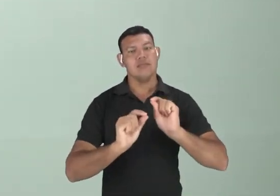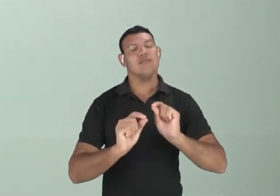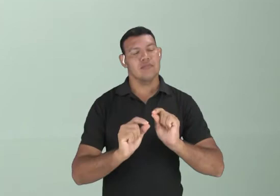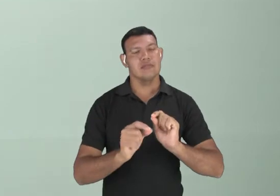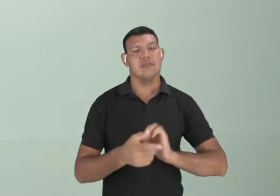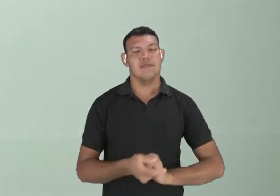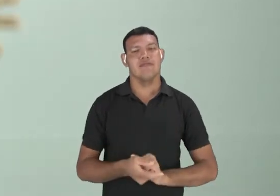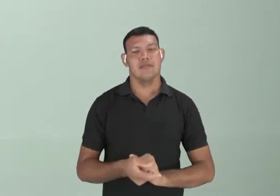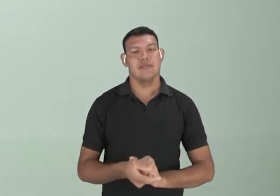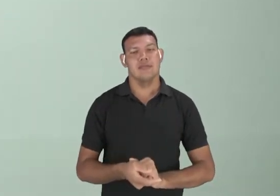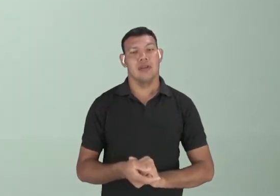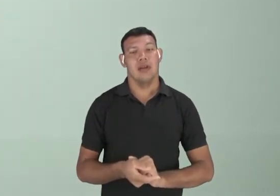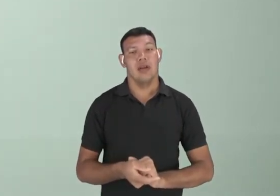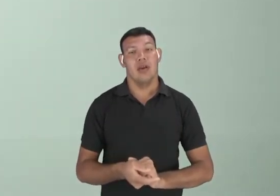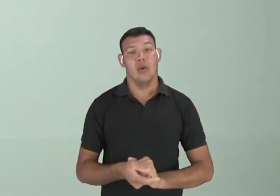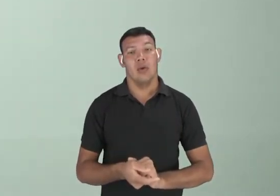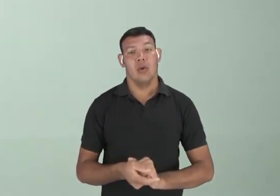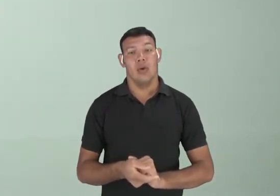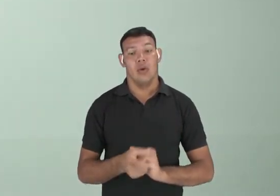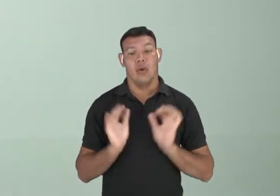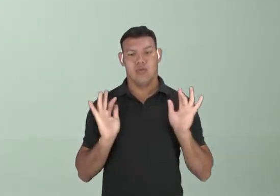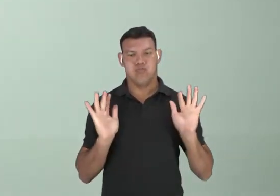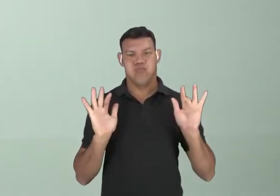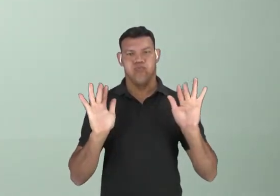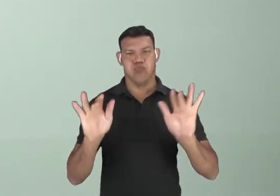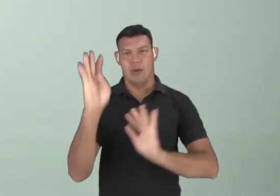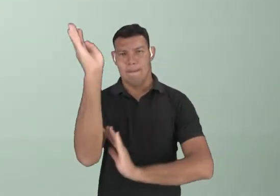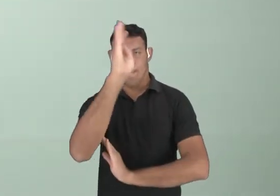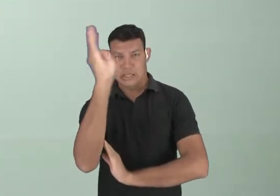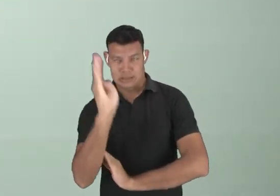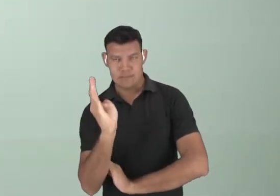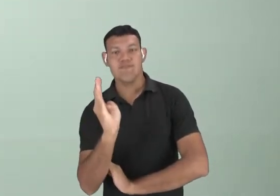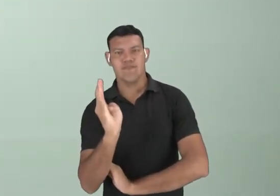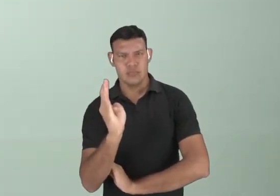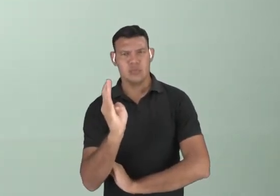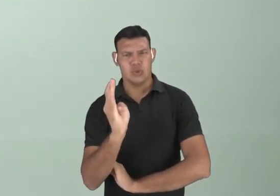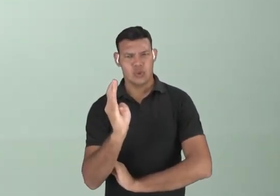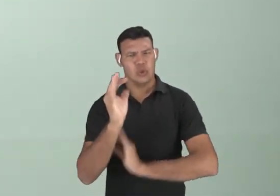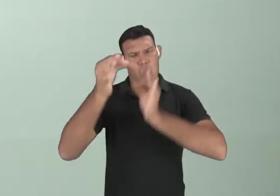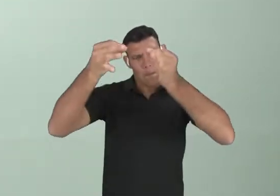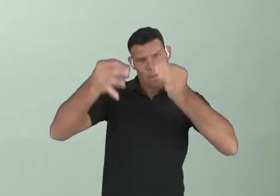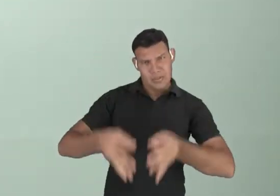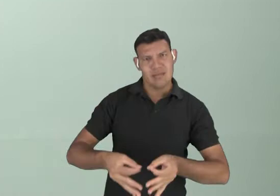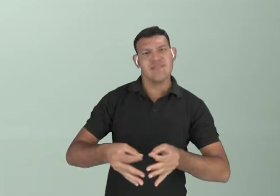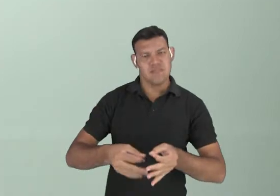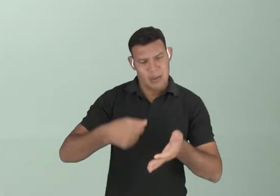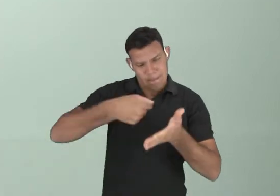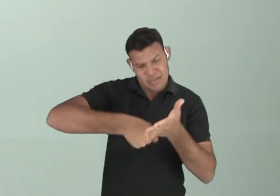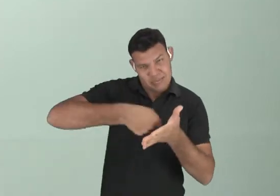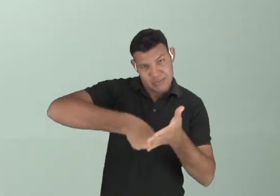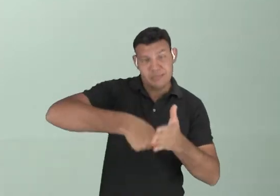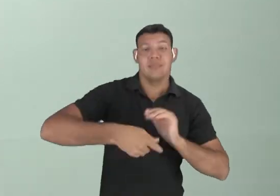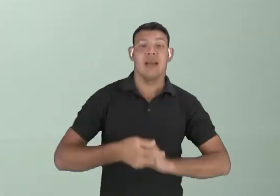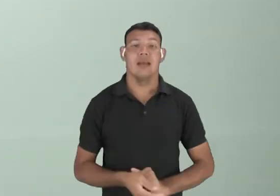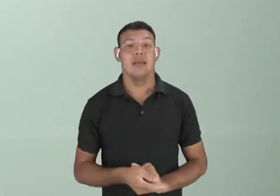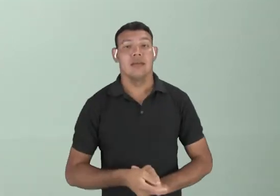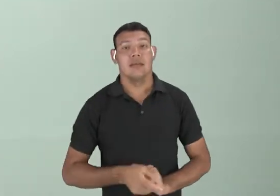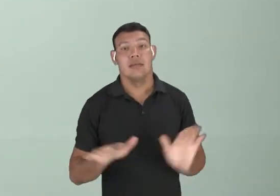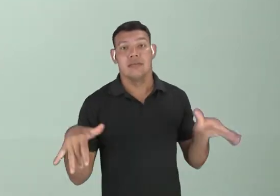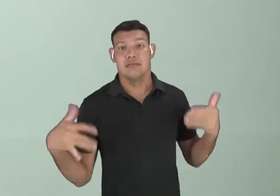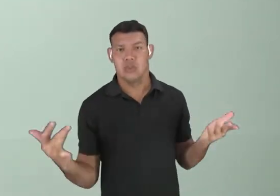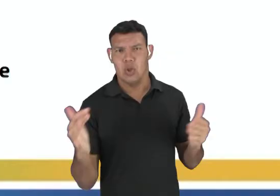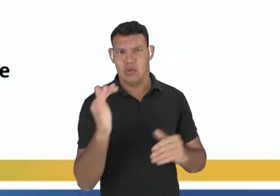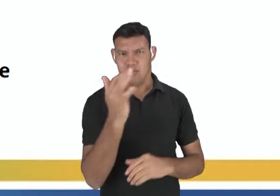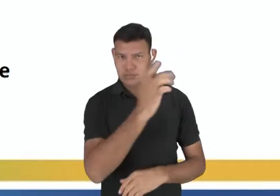pés de brasileiro nessa região e ocupá-la de maneira mais definitiva, mais intensa. Para isso,